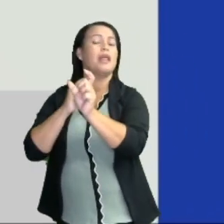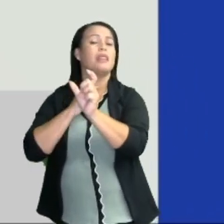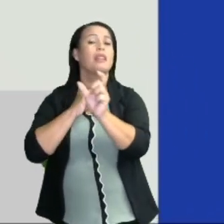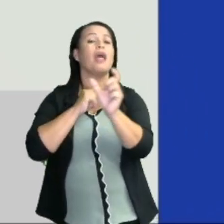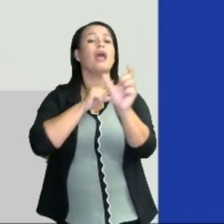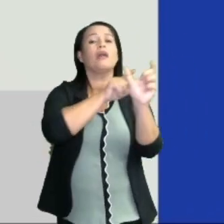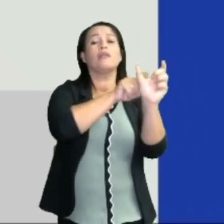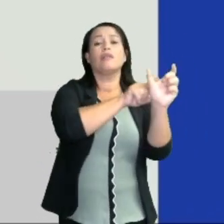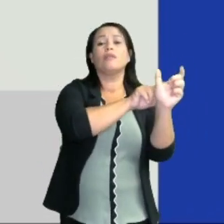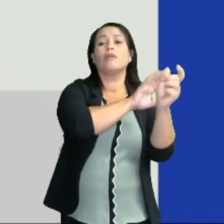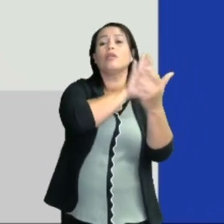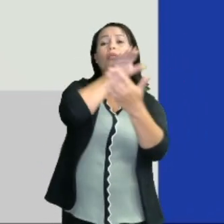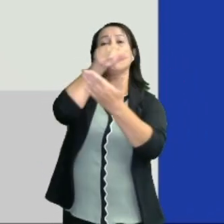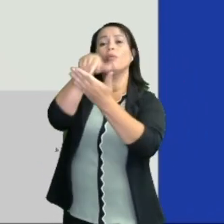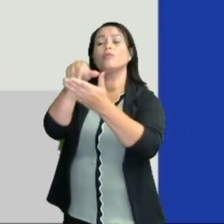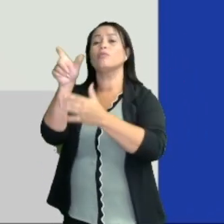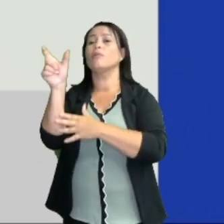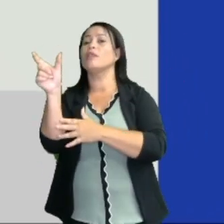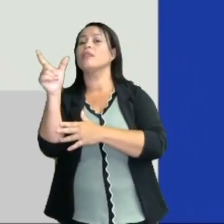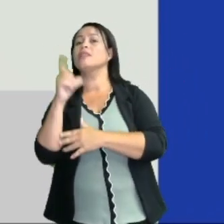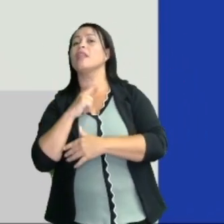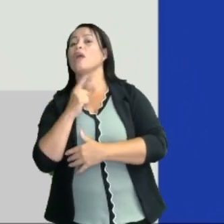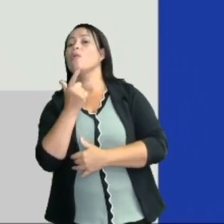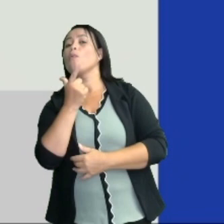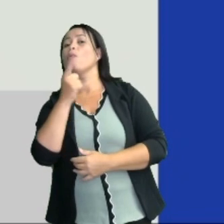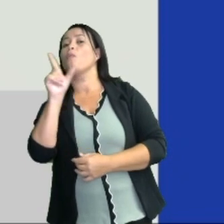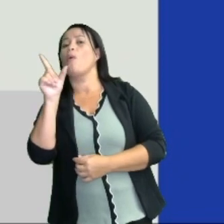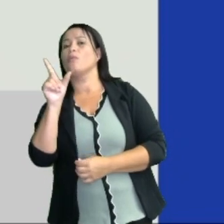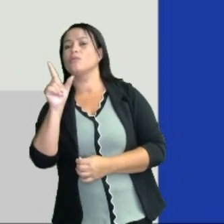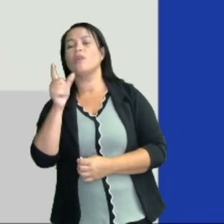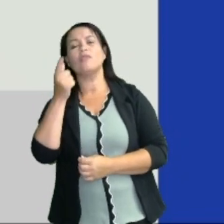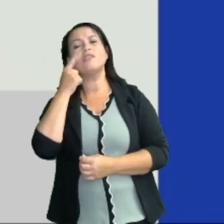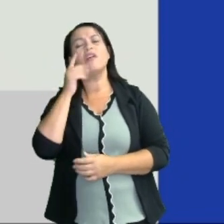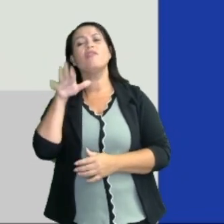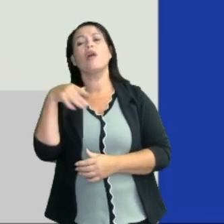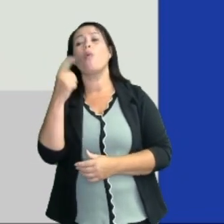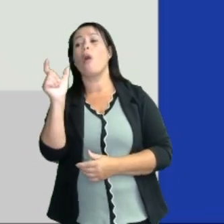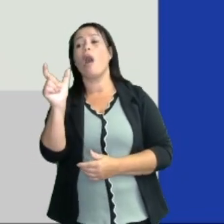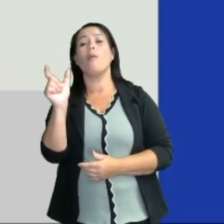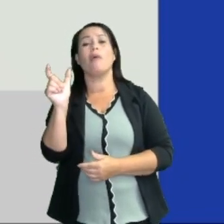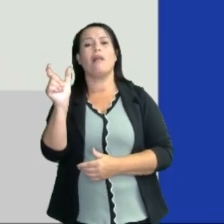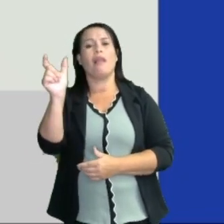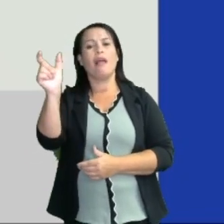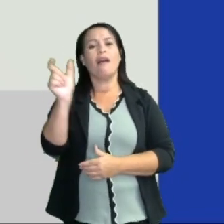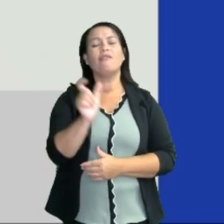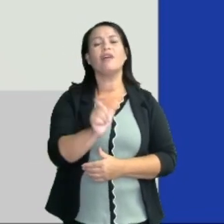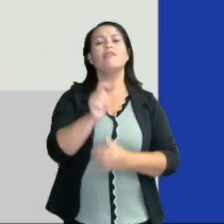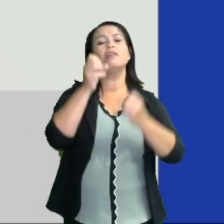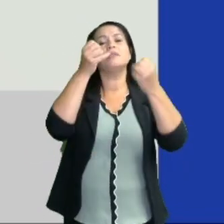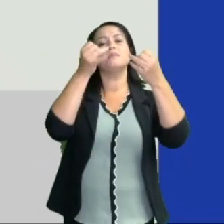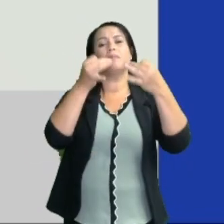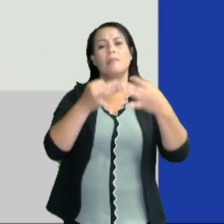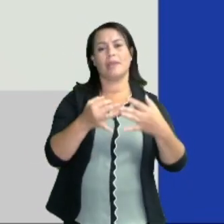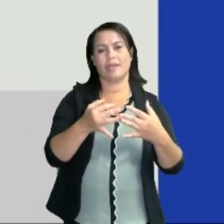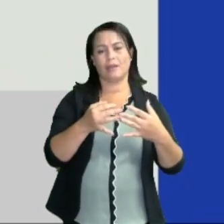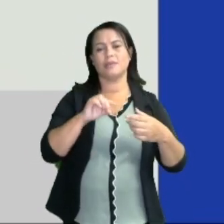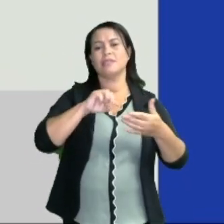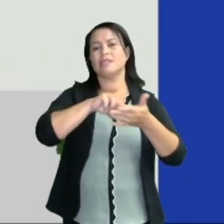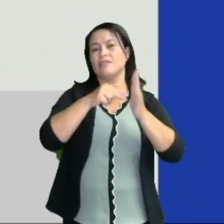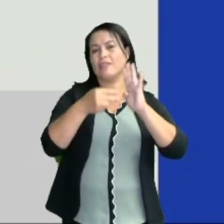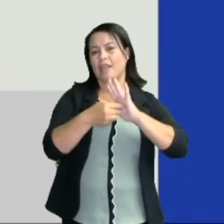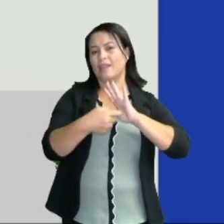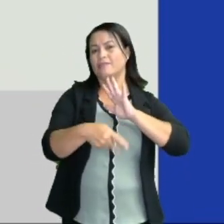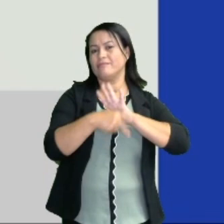último quadradinho ela tem um outro sentido. E aí você vai ver qual é essa palavra e vai explicar qual é o